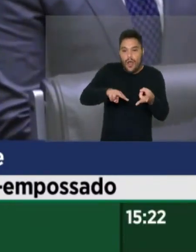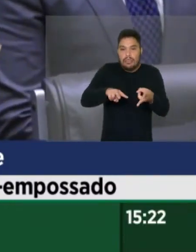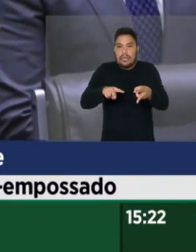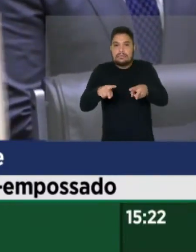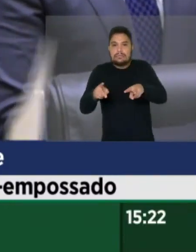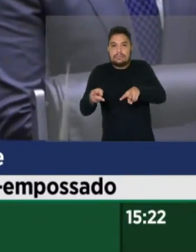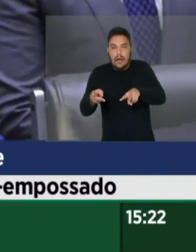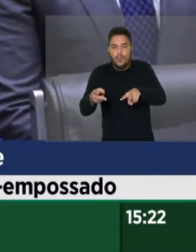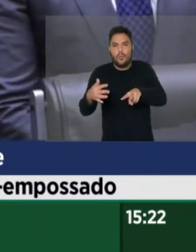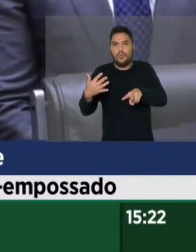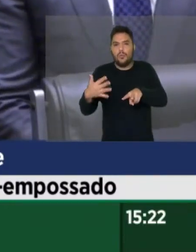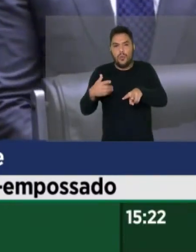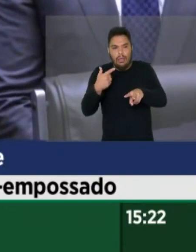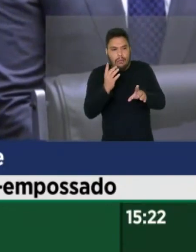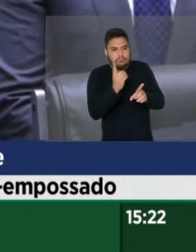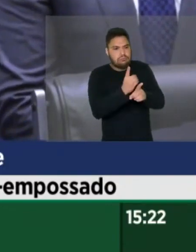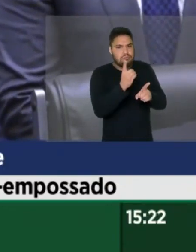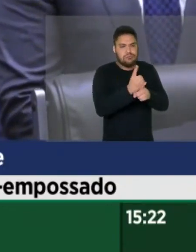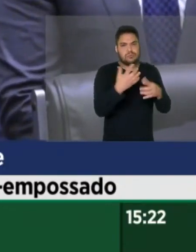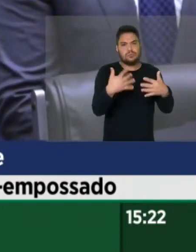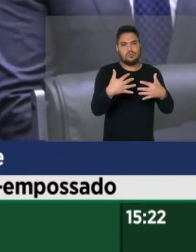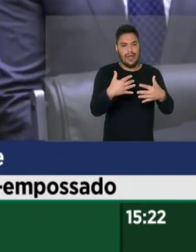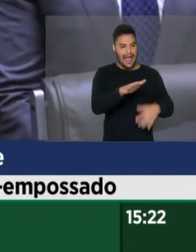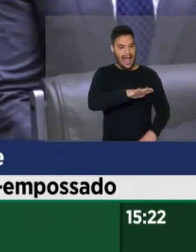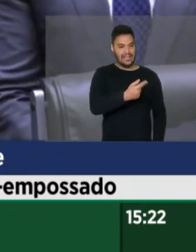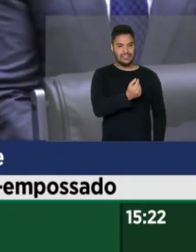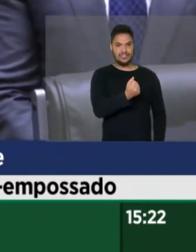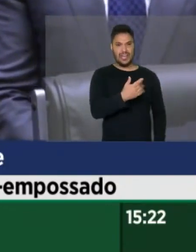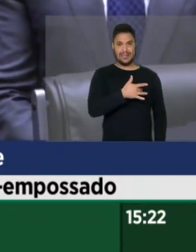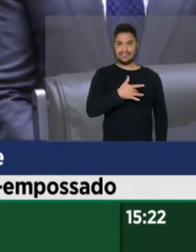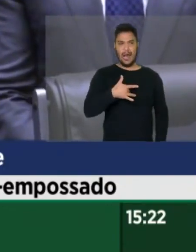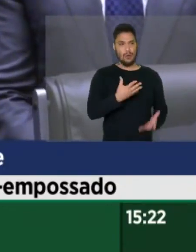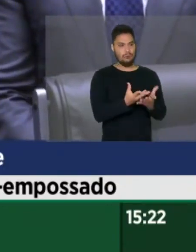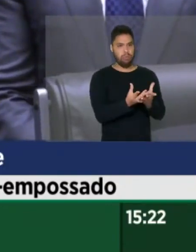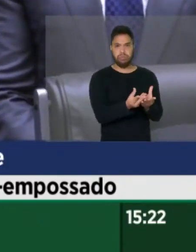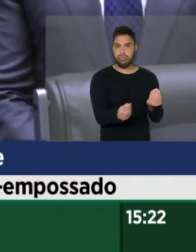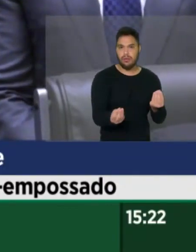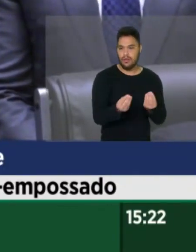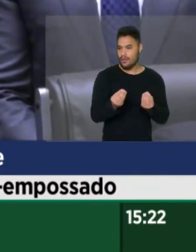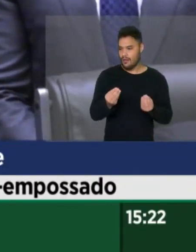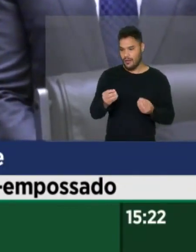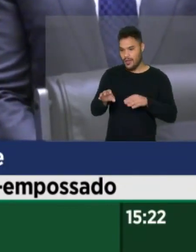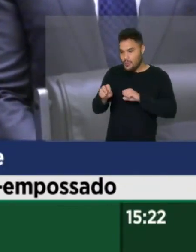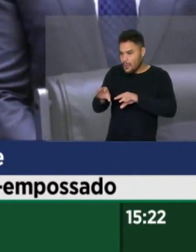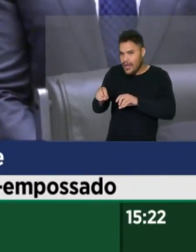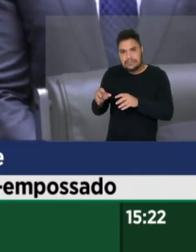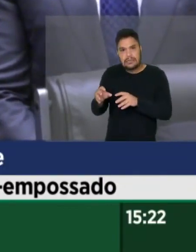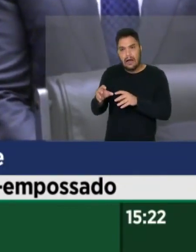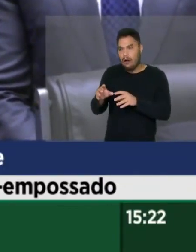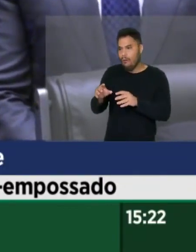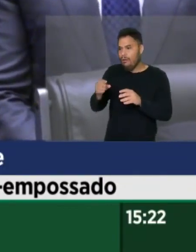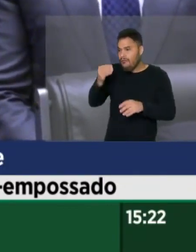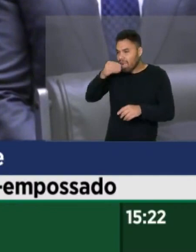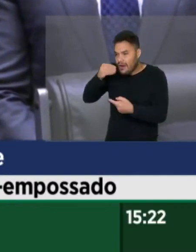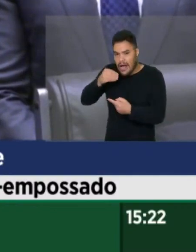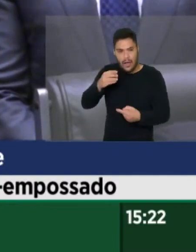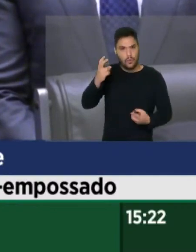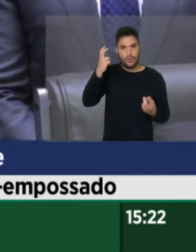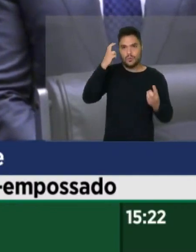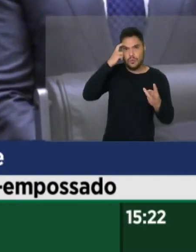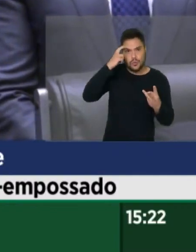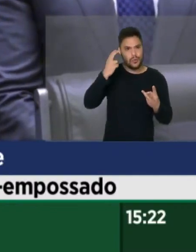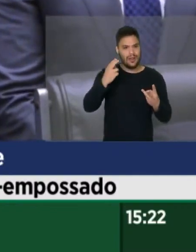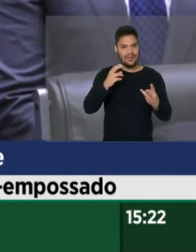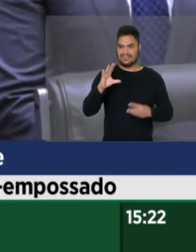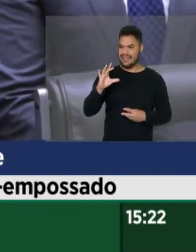e faziaram os recursos da Saúde desmontar a educação a cultura afeiço e